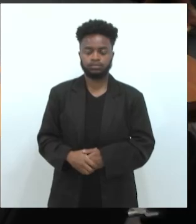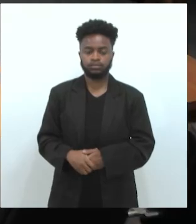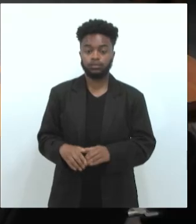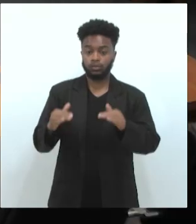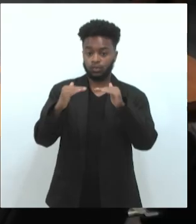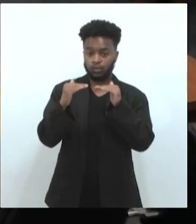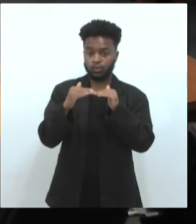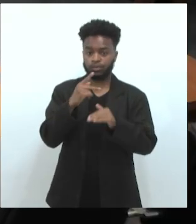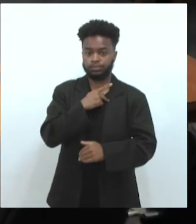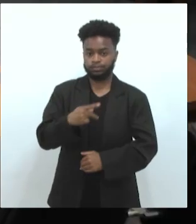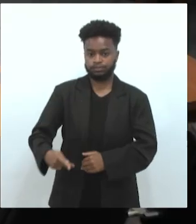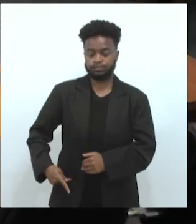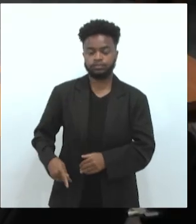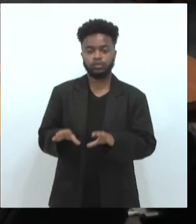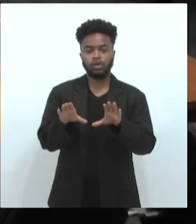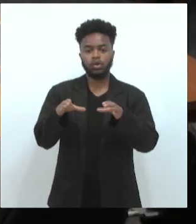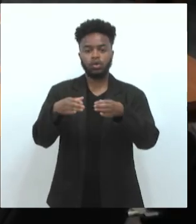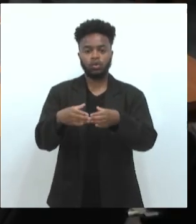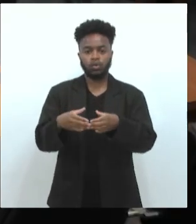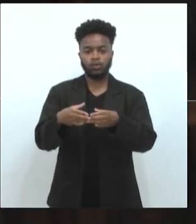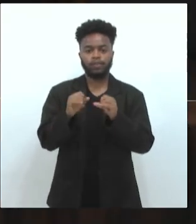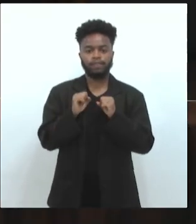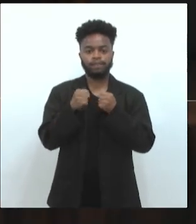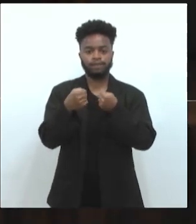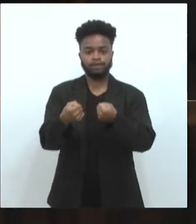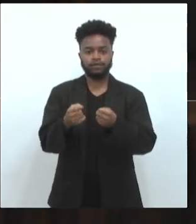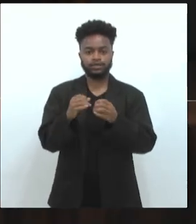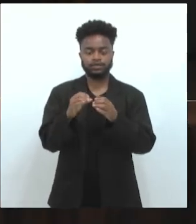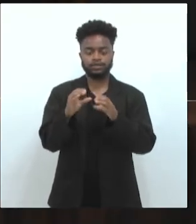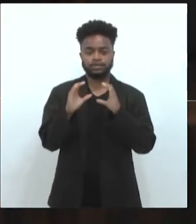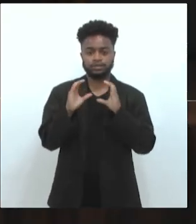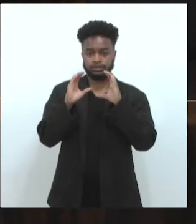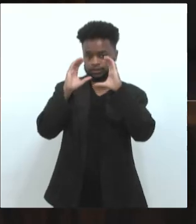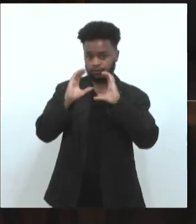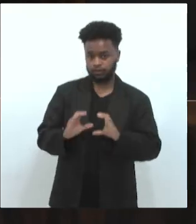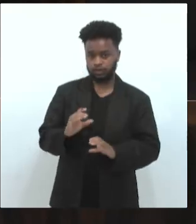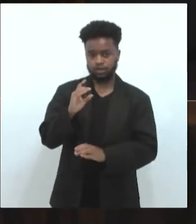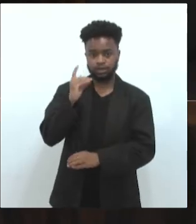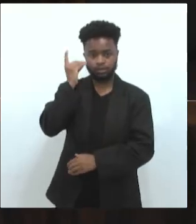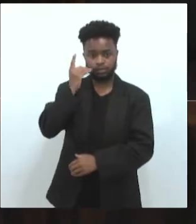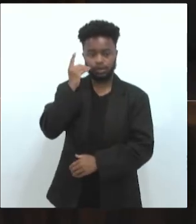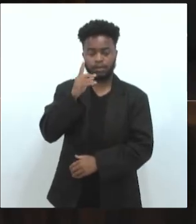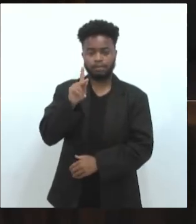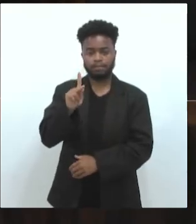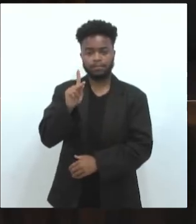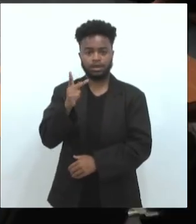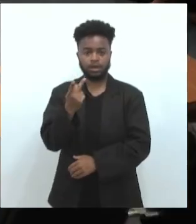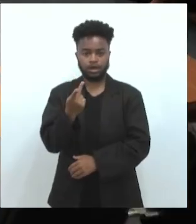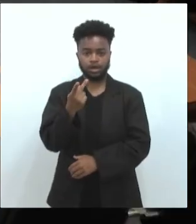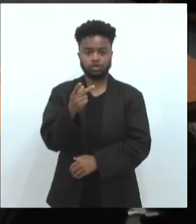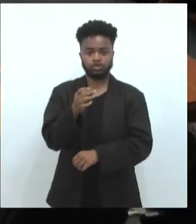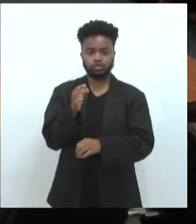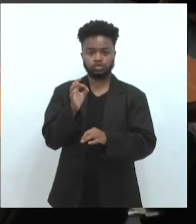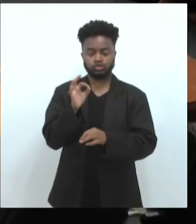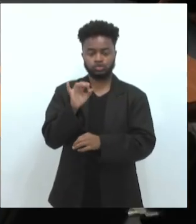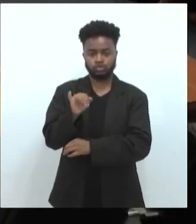Favorável, presidente. Pela Comissão de Defesa Civil, deputado TH Joias.